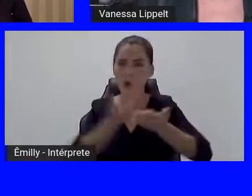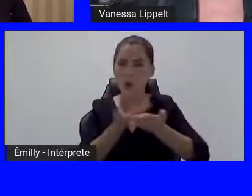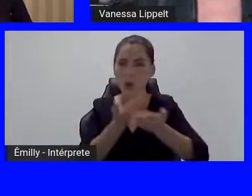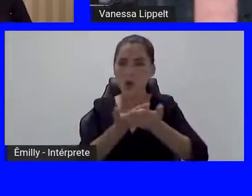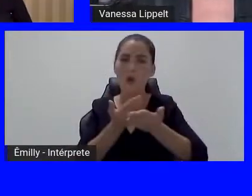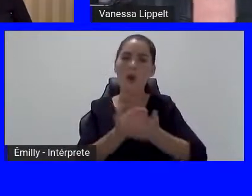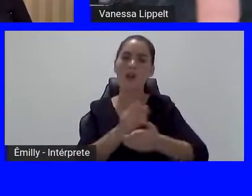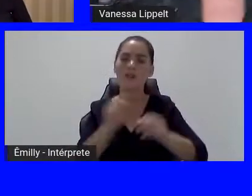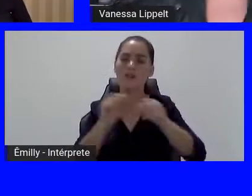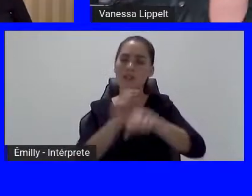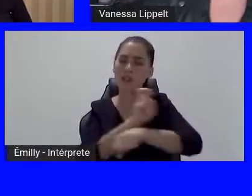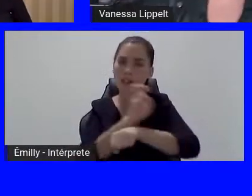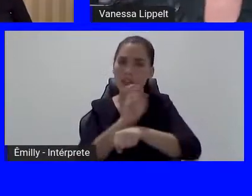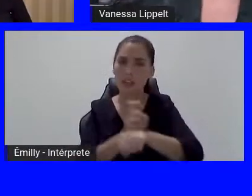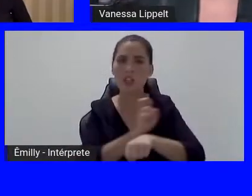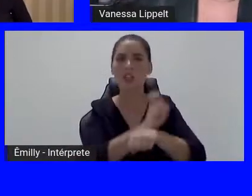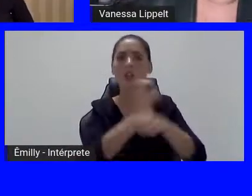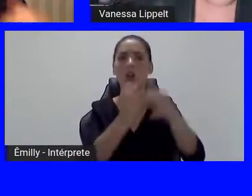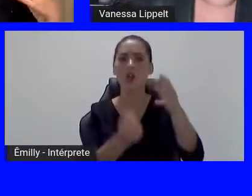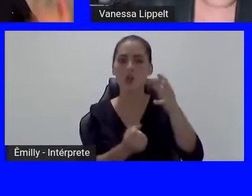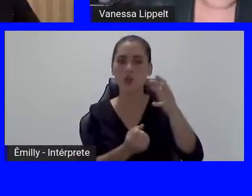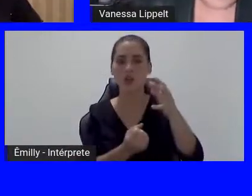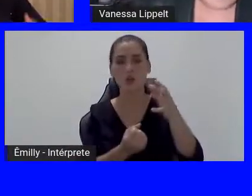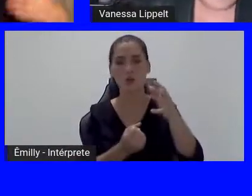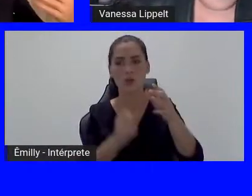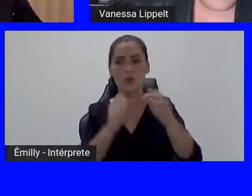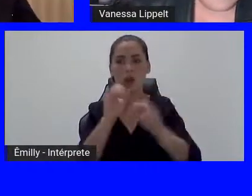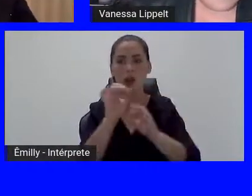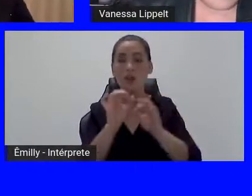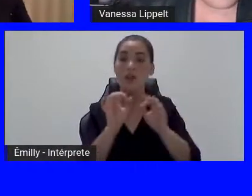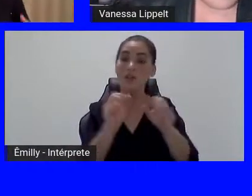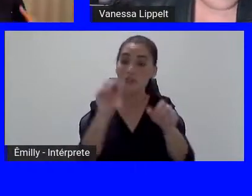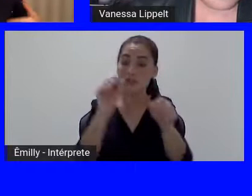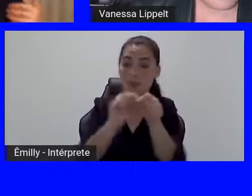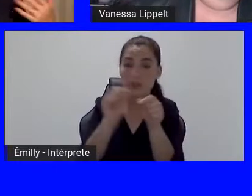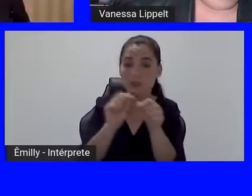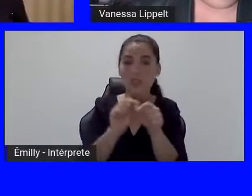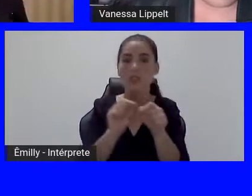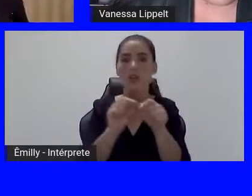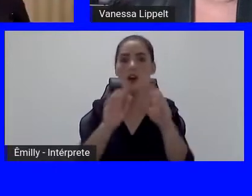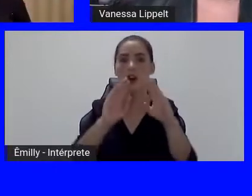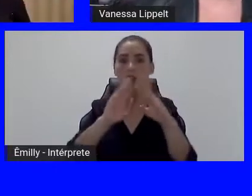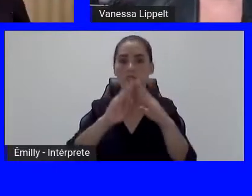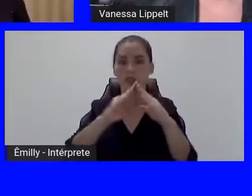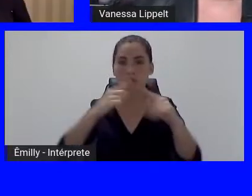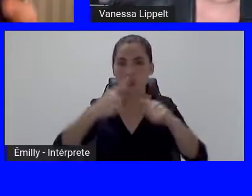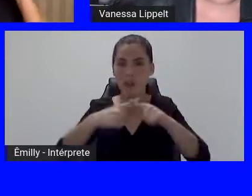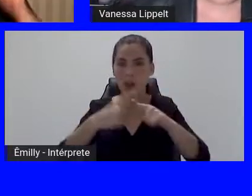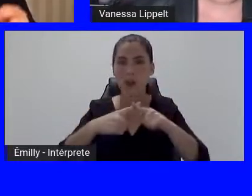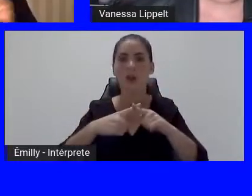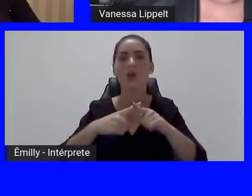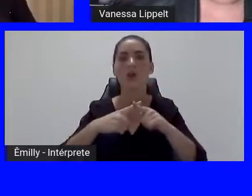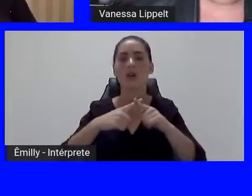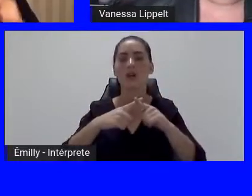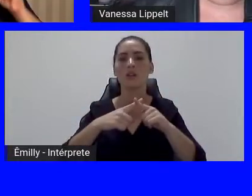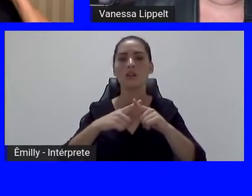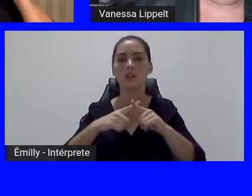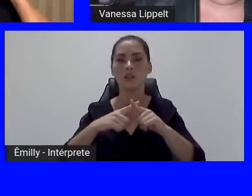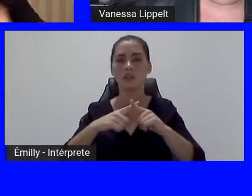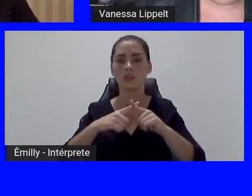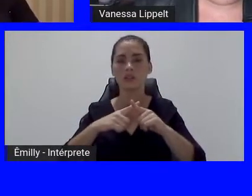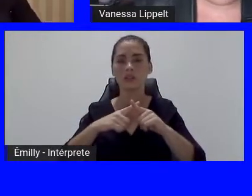que mais construiu clínicas públicas de saúde, que mais fez asfalto, drenagem, né, no meu município. Mas nada para mim